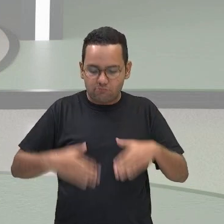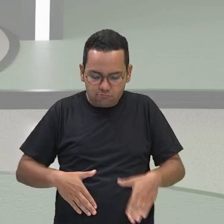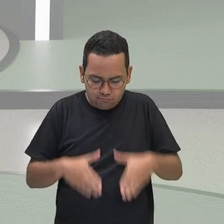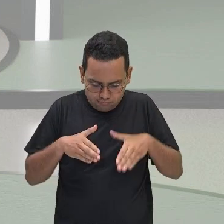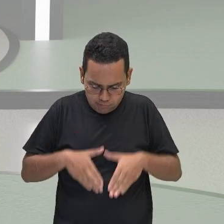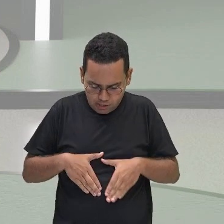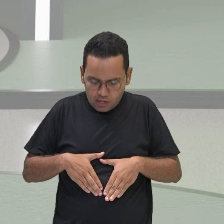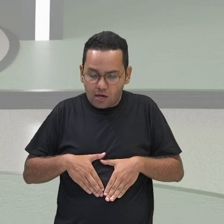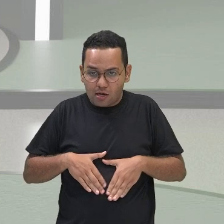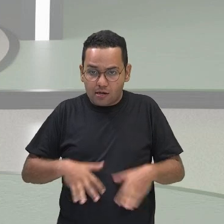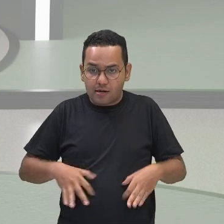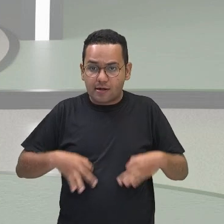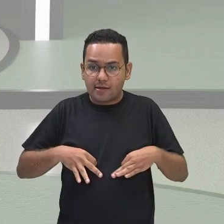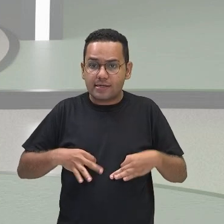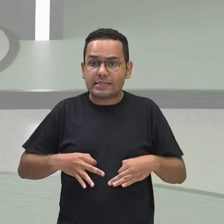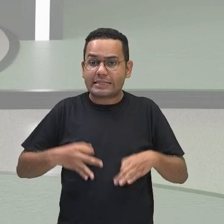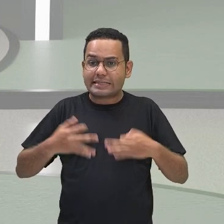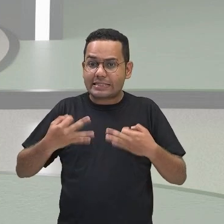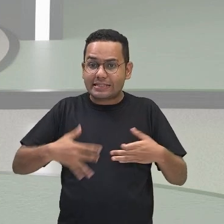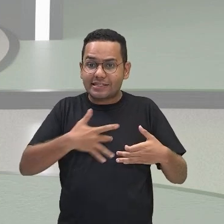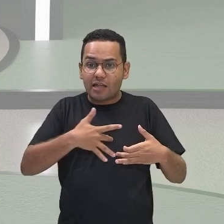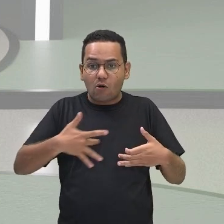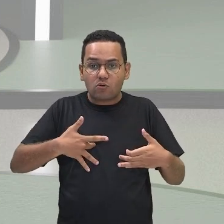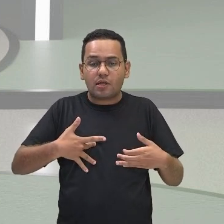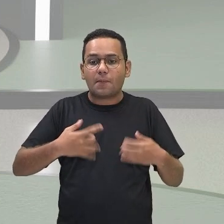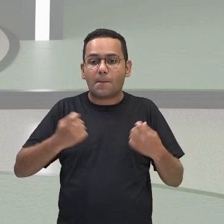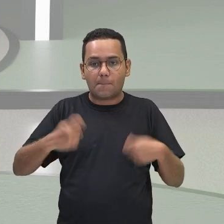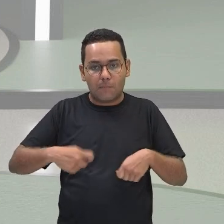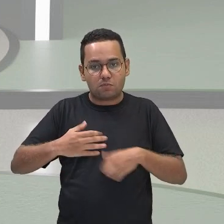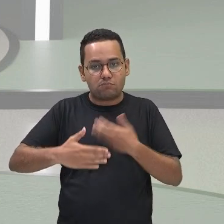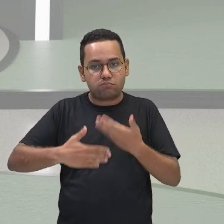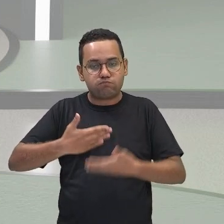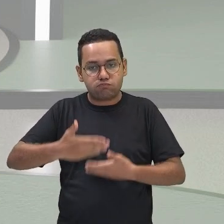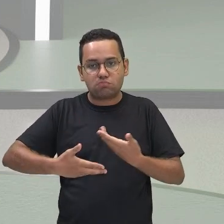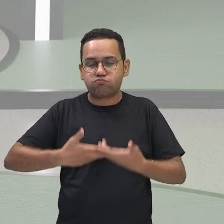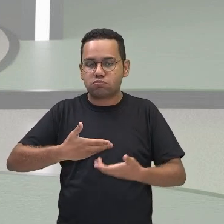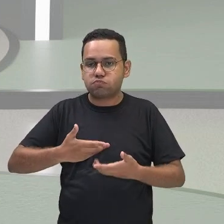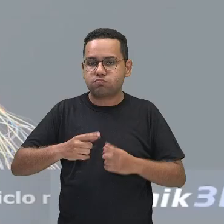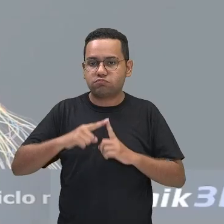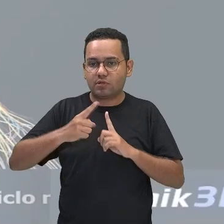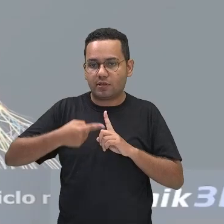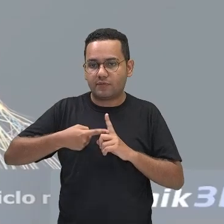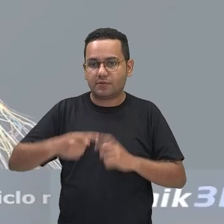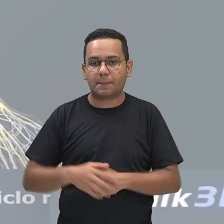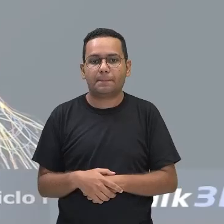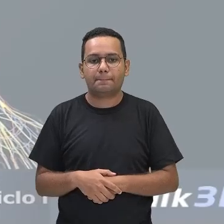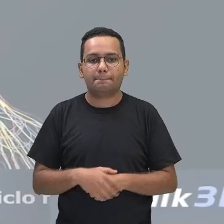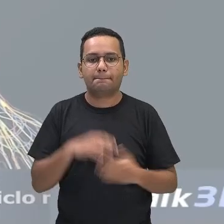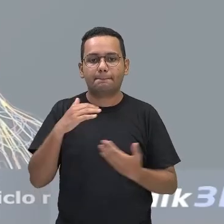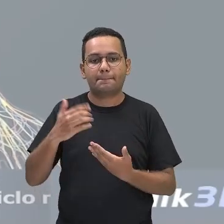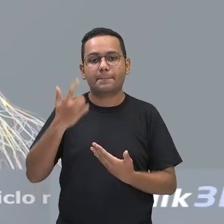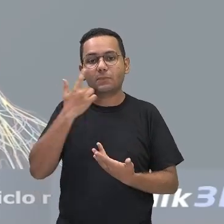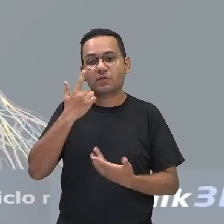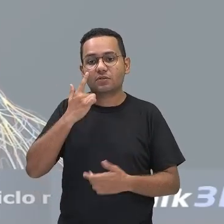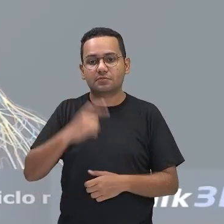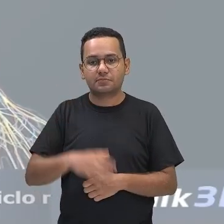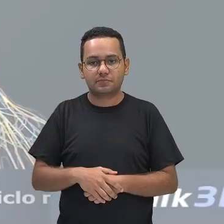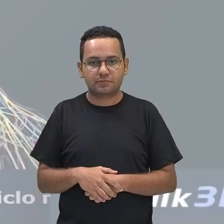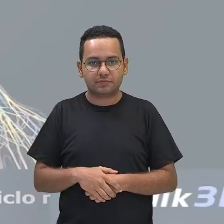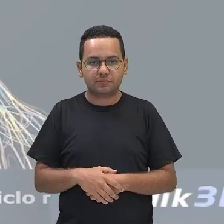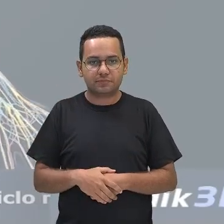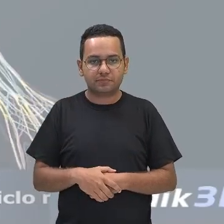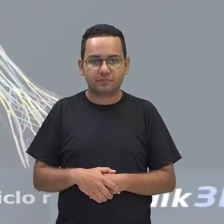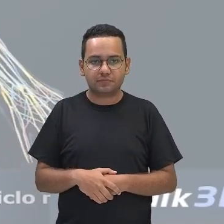desenvolvimento do embrião. Então, vamos observar o nosso